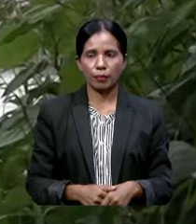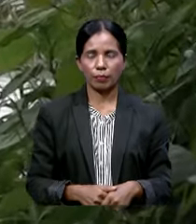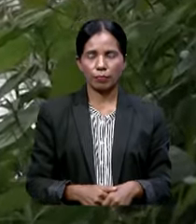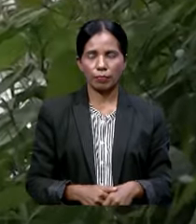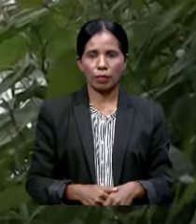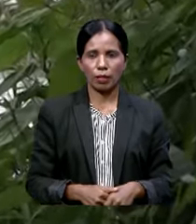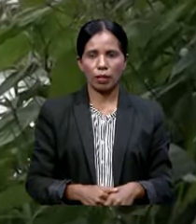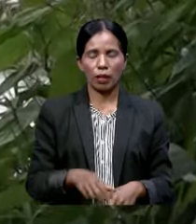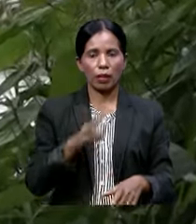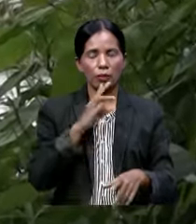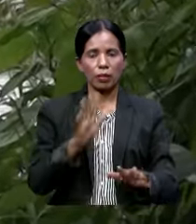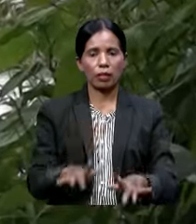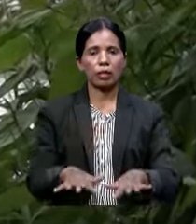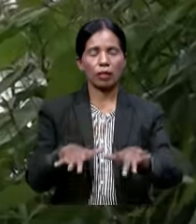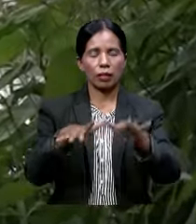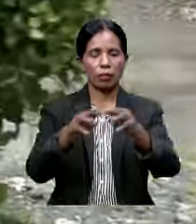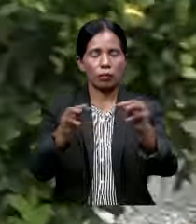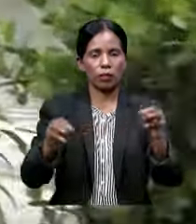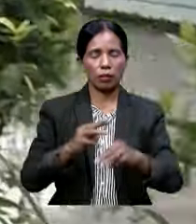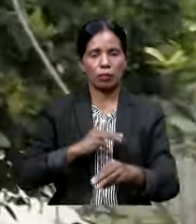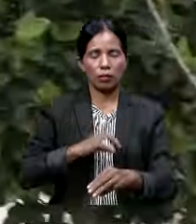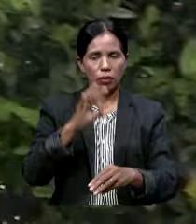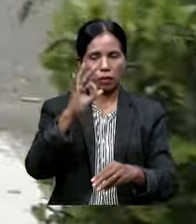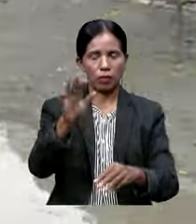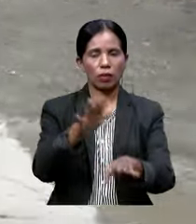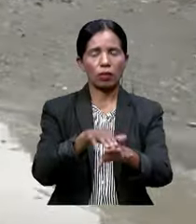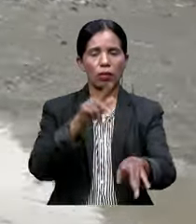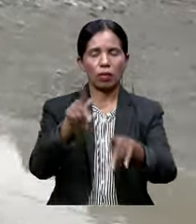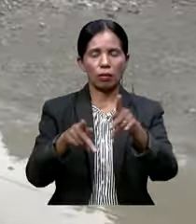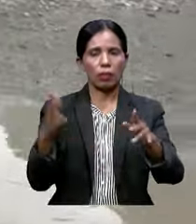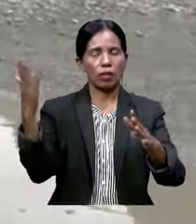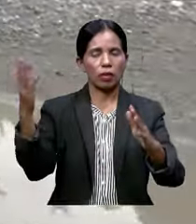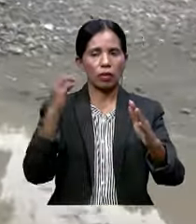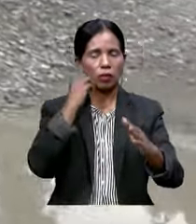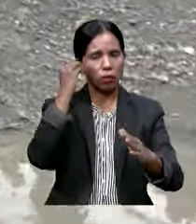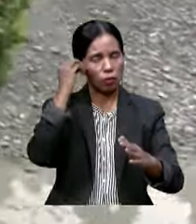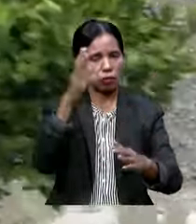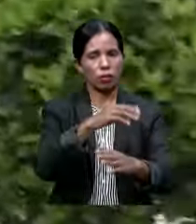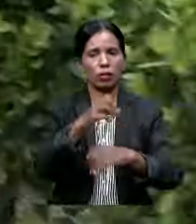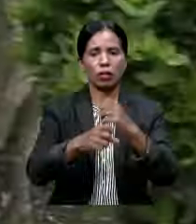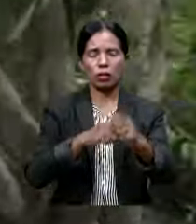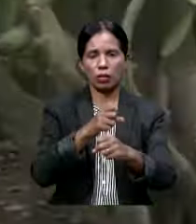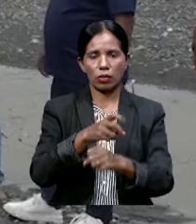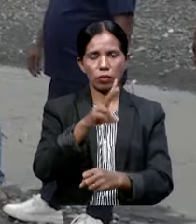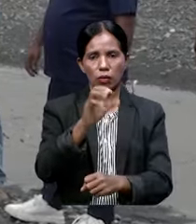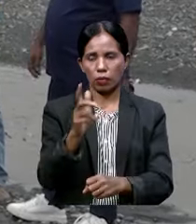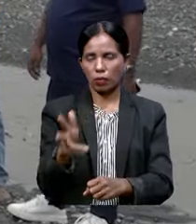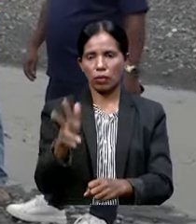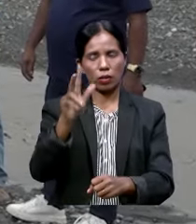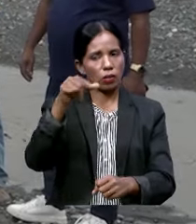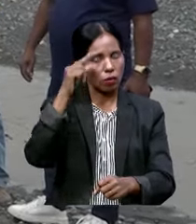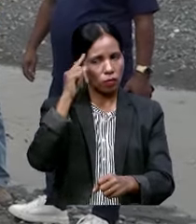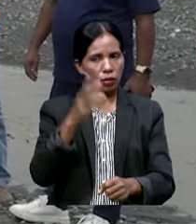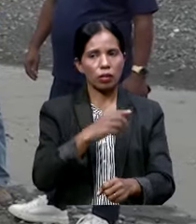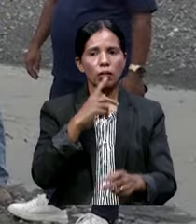Inundação no posto administrativo Alas, município Manufai, não é afeta para a comunidade de Uma, Notos e Atina Rio, no Rio de Janeiro. O governo orienta que